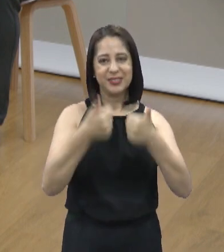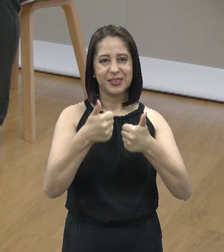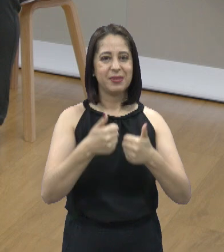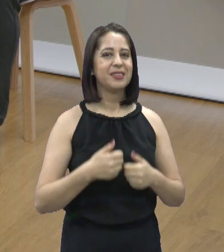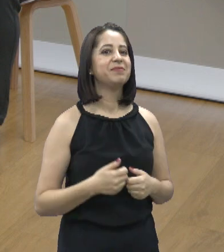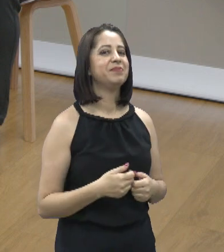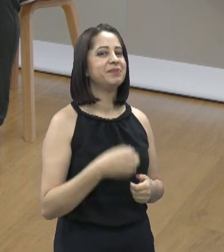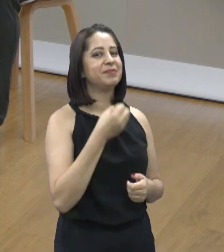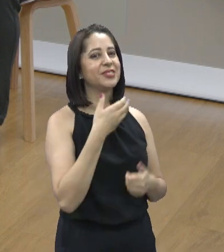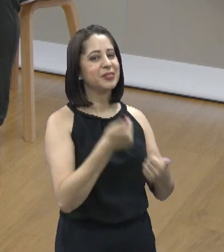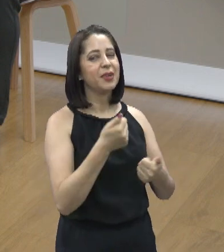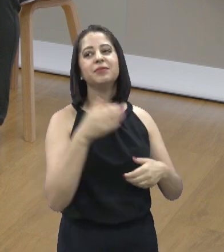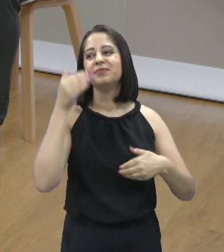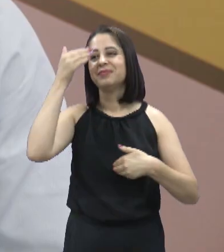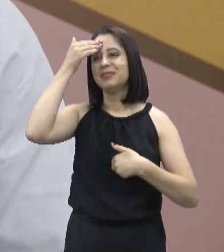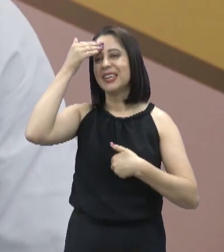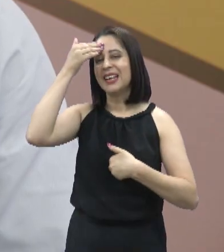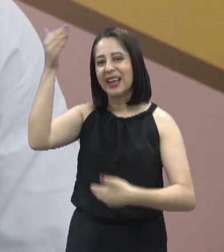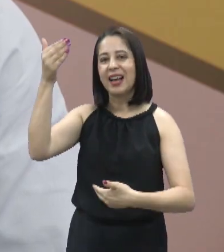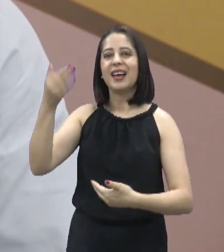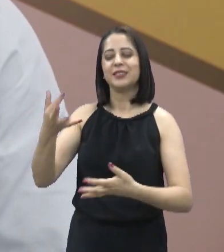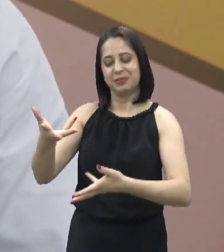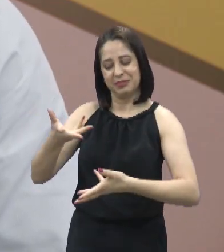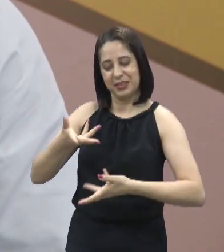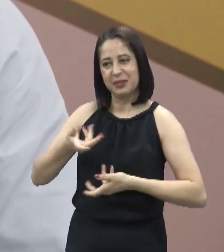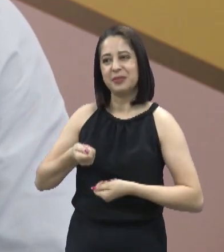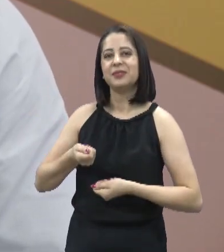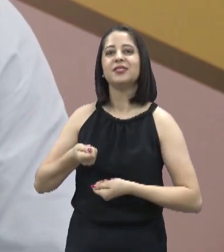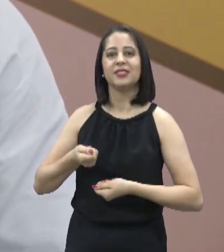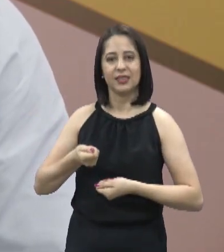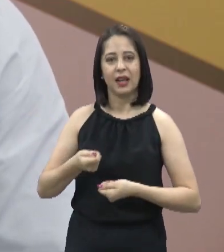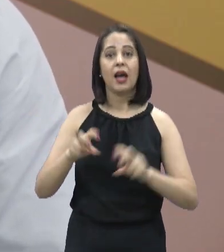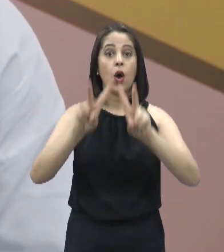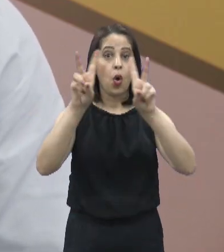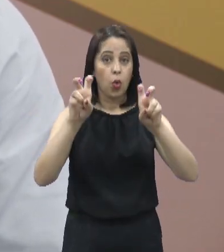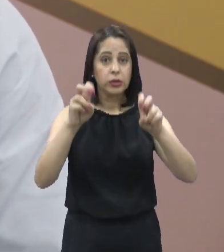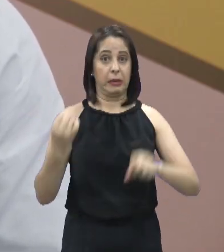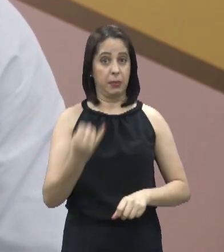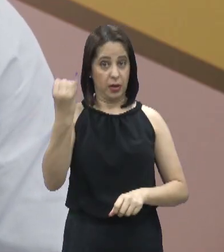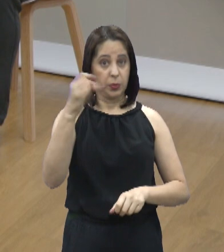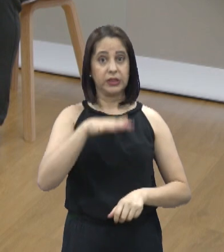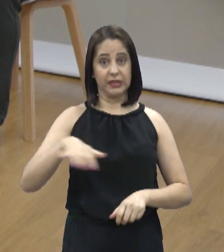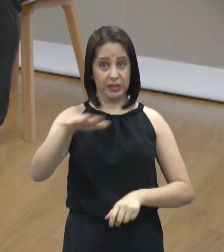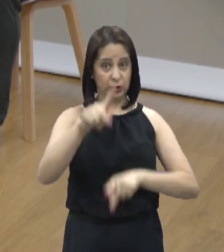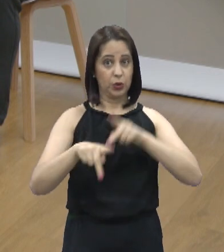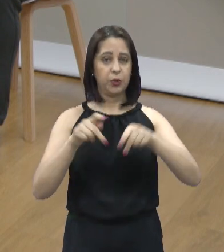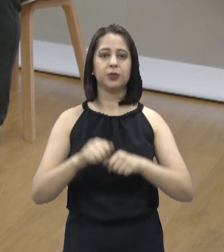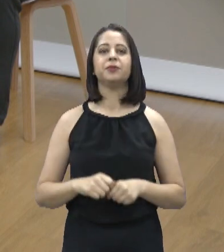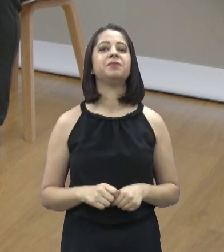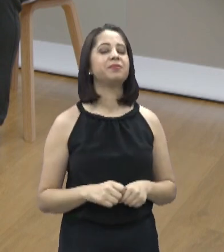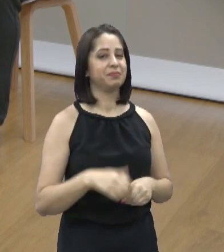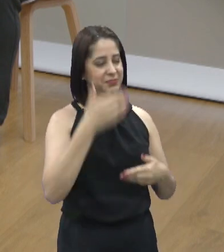tudo bem? Muito obrigado pelo convite. É sempre um prazer poder falar de um tema tão relevante para a saúde da população. Nós que